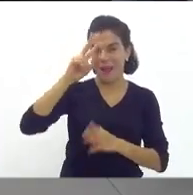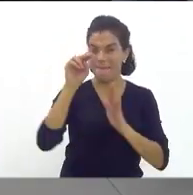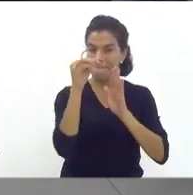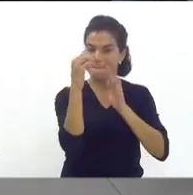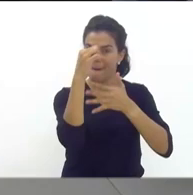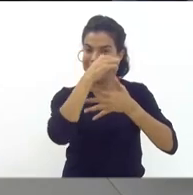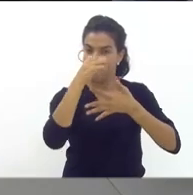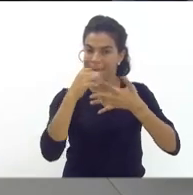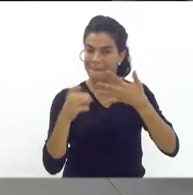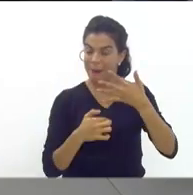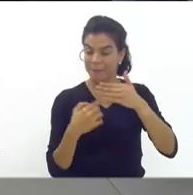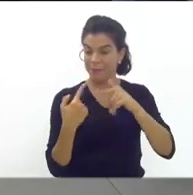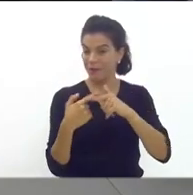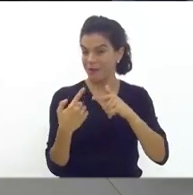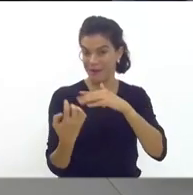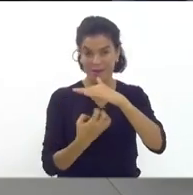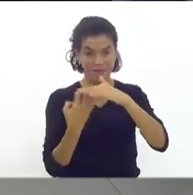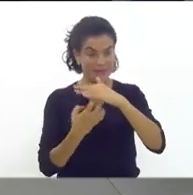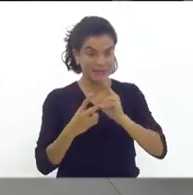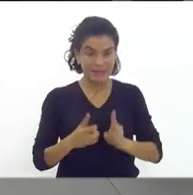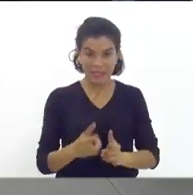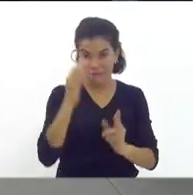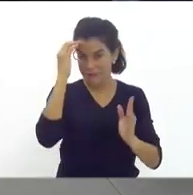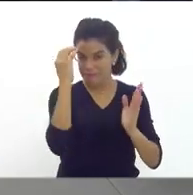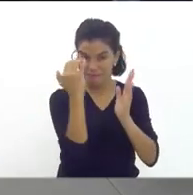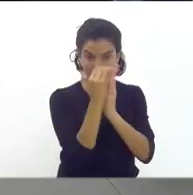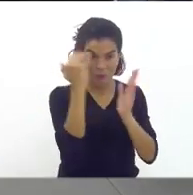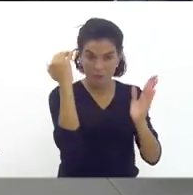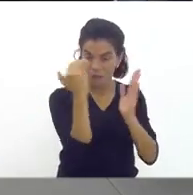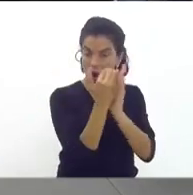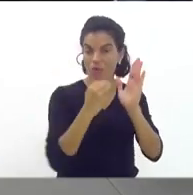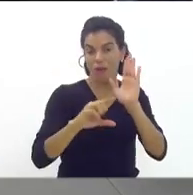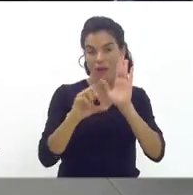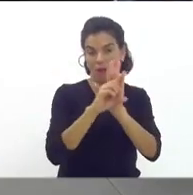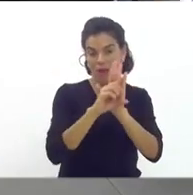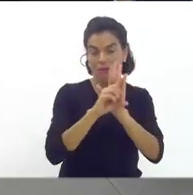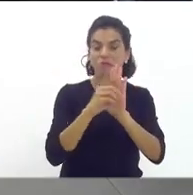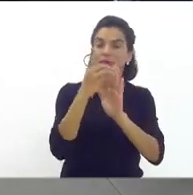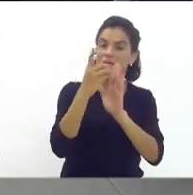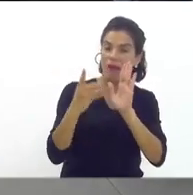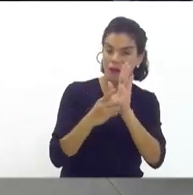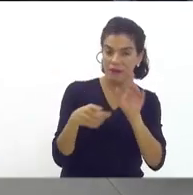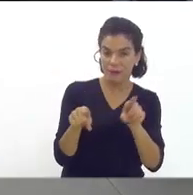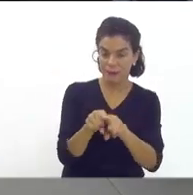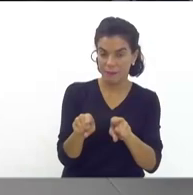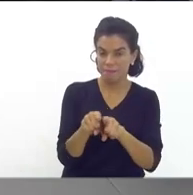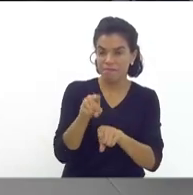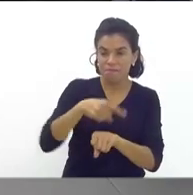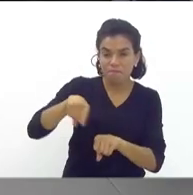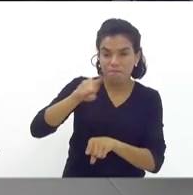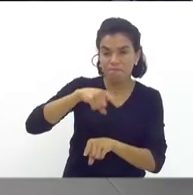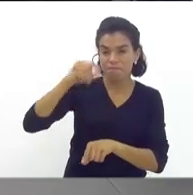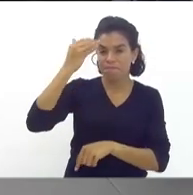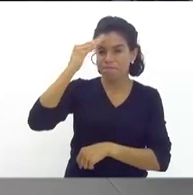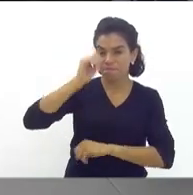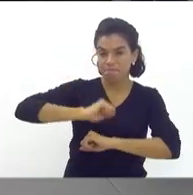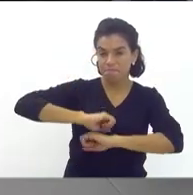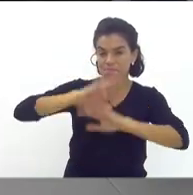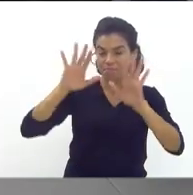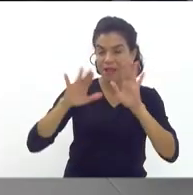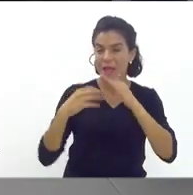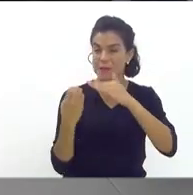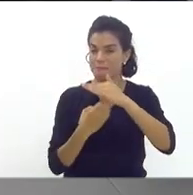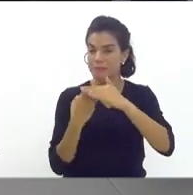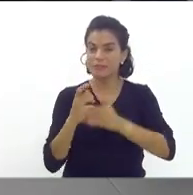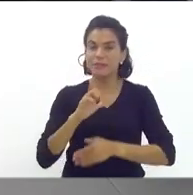claro que a agência sempre se pauta pelo que tá previsto em normas em decretos só para os senhores entenderem a agência